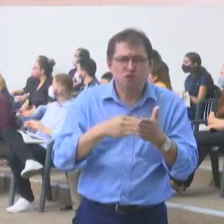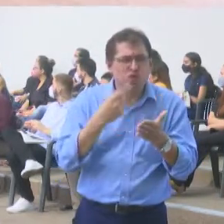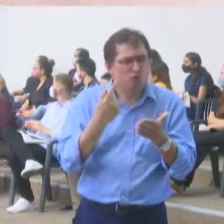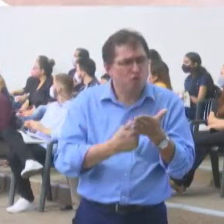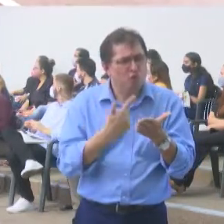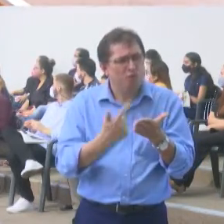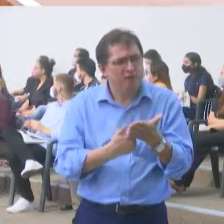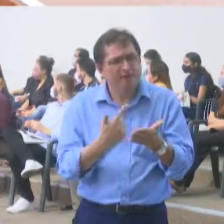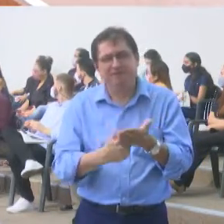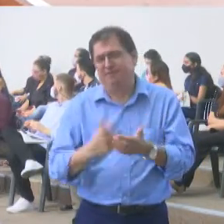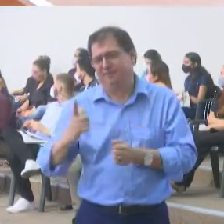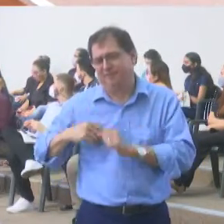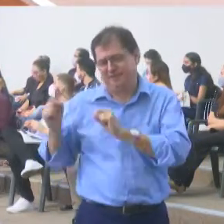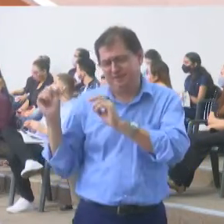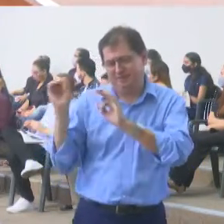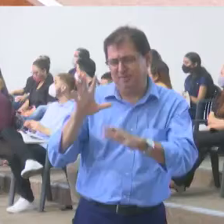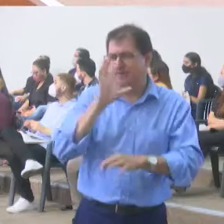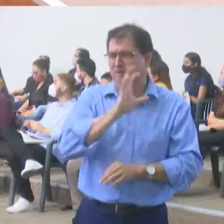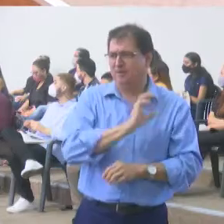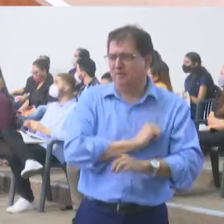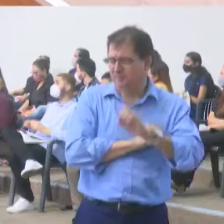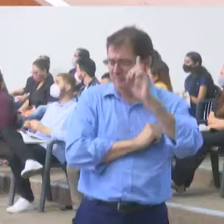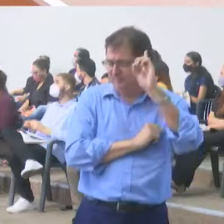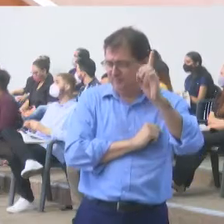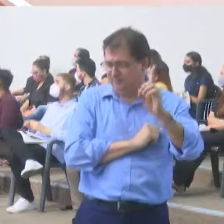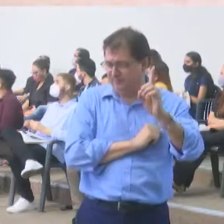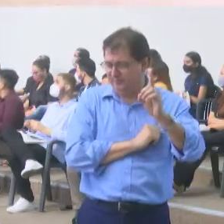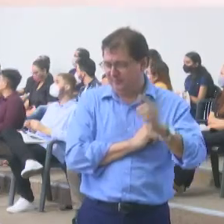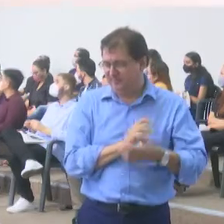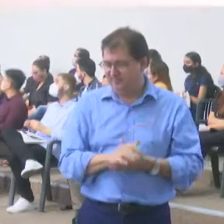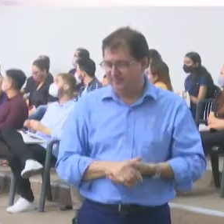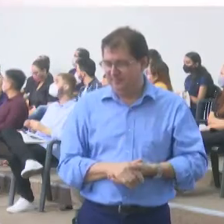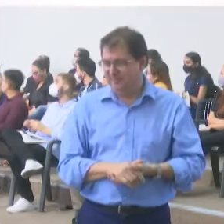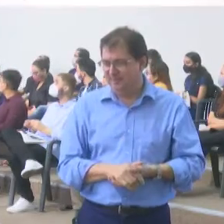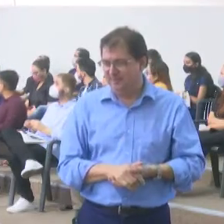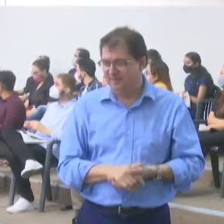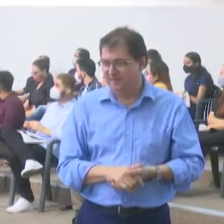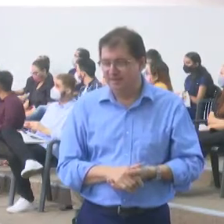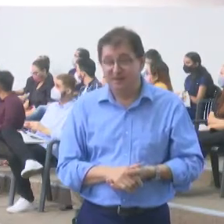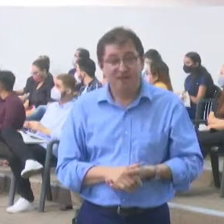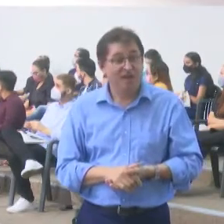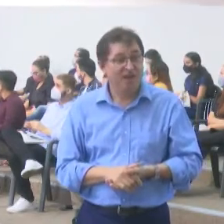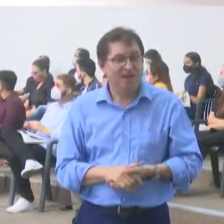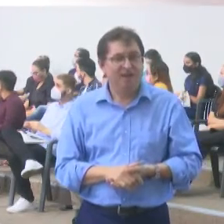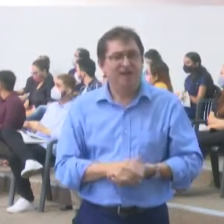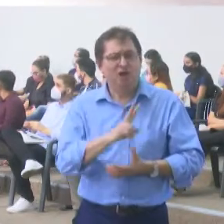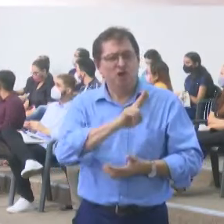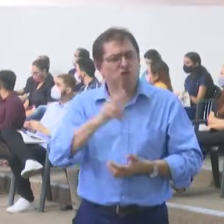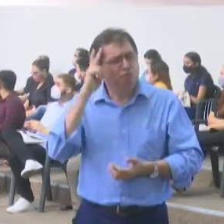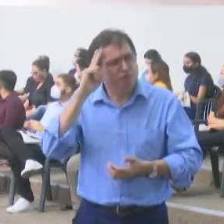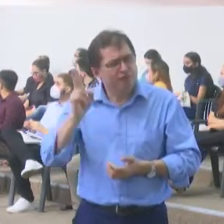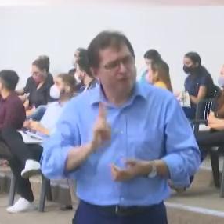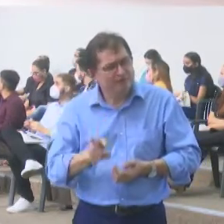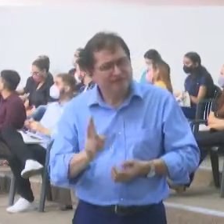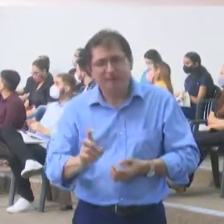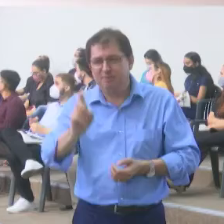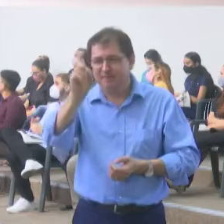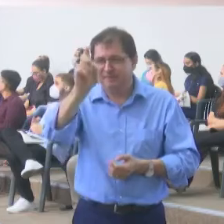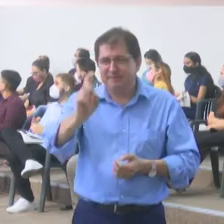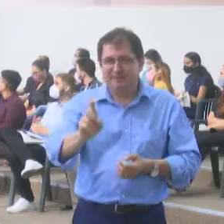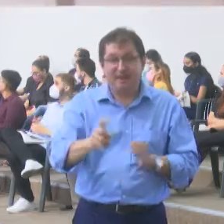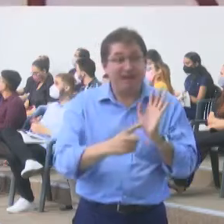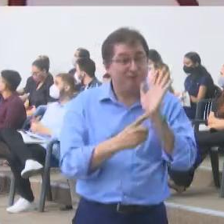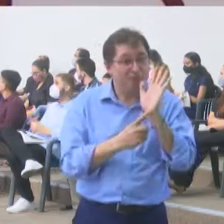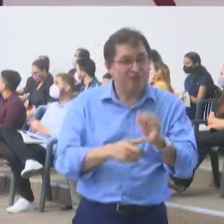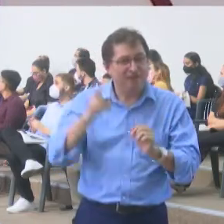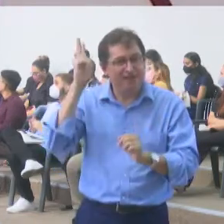Deus, o cuidado de Deus, o amor de Deus se manifestando. Então, o fato do nome dele, do nome do Senhor não ser mencionado, não quer dizer que não esteja